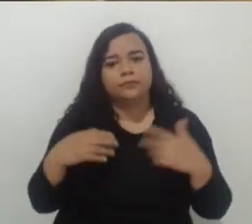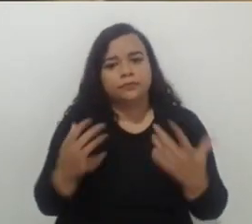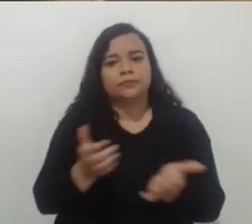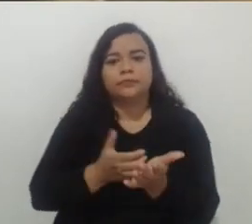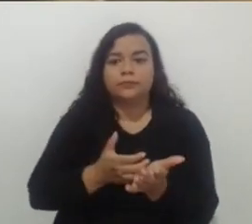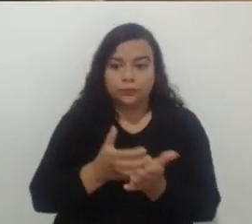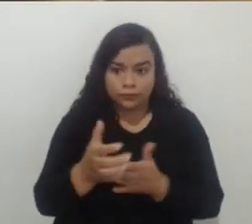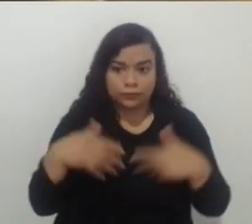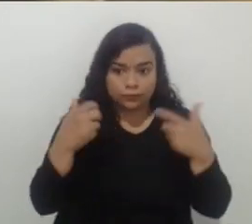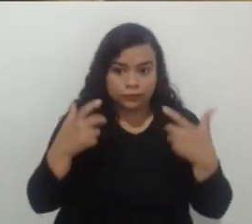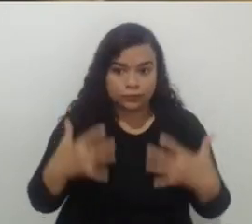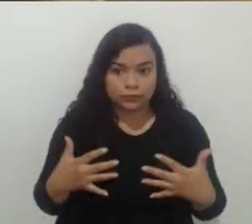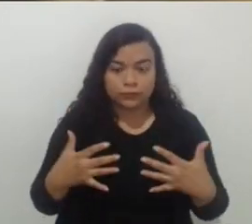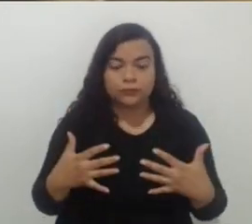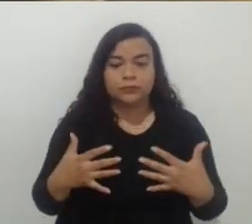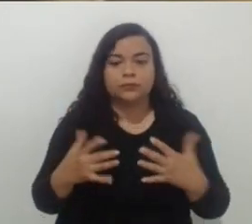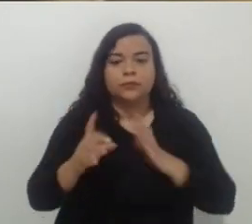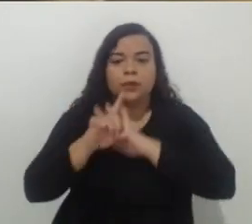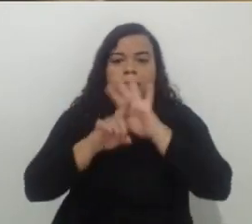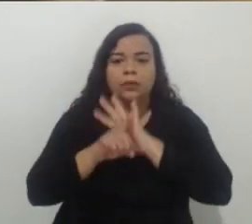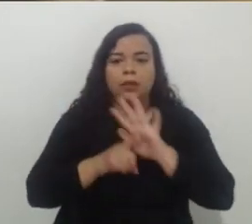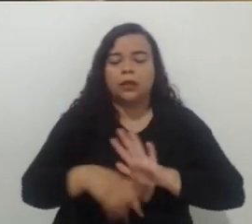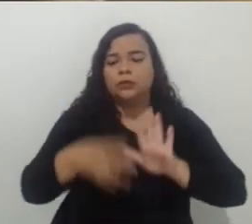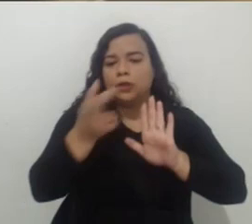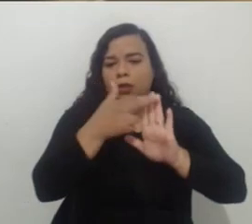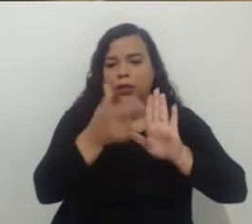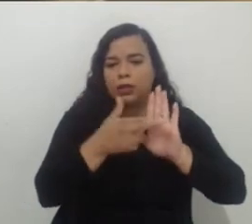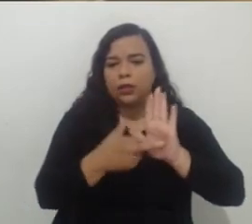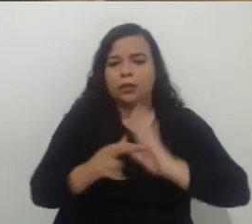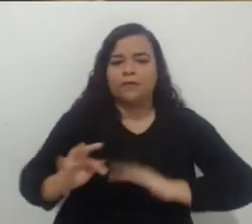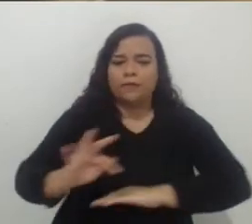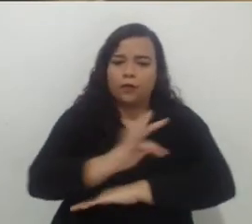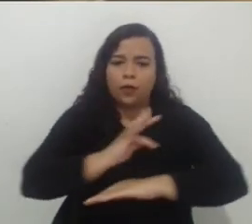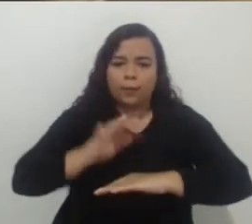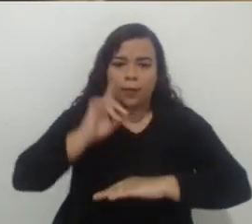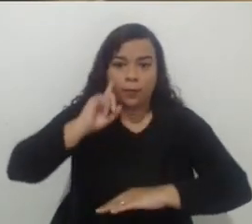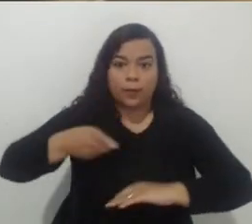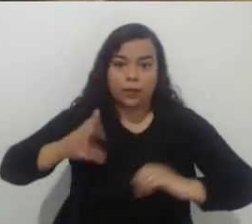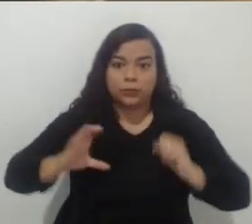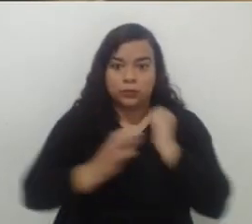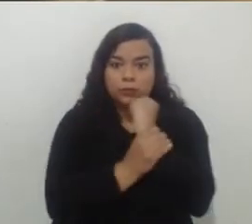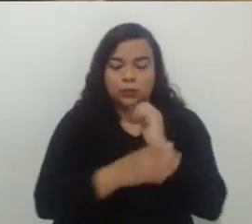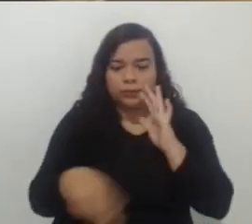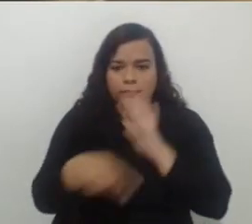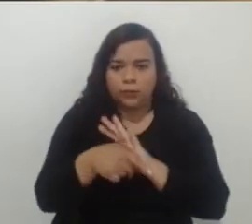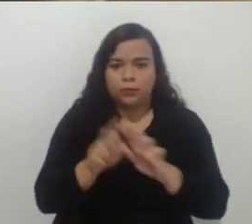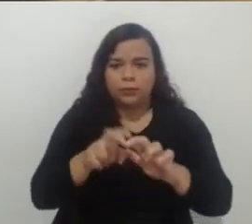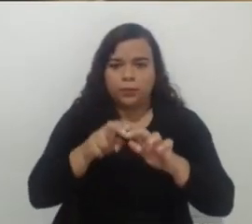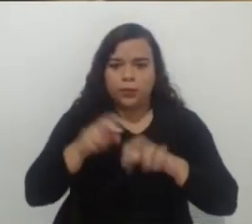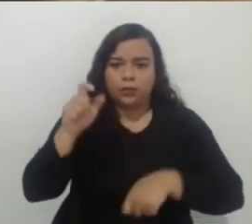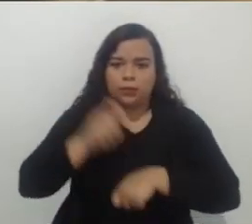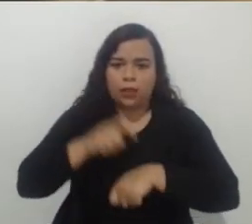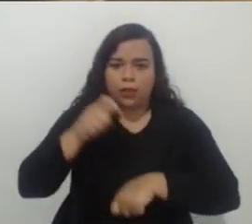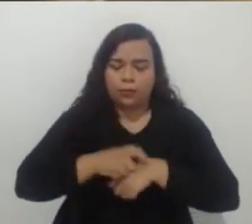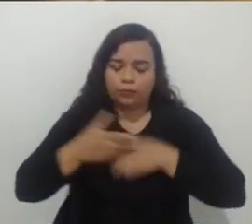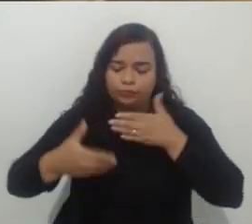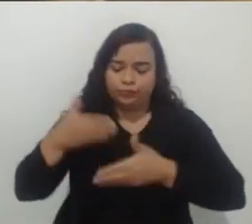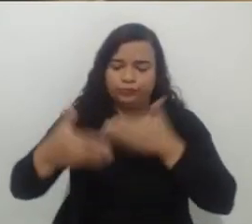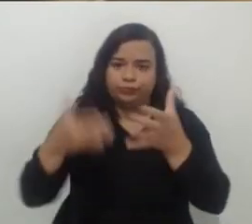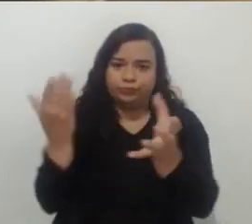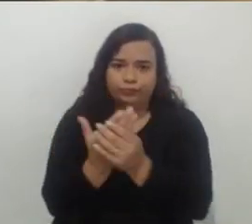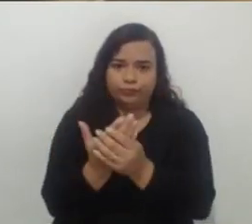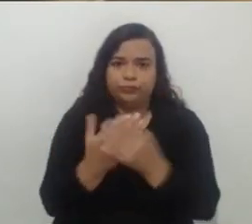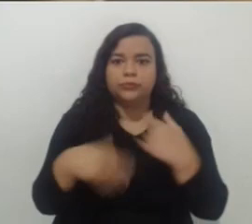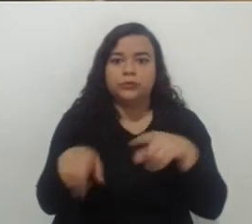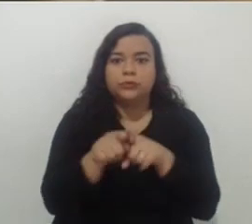parto da análise dos requisitos formais do mandado de segurança, em razão do tempo de tramitação processual e também do